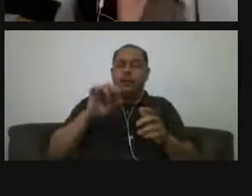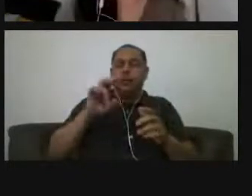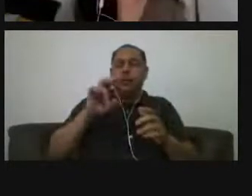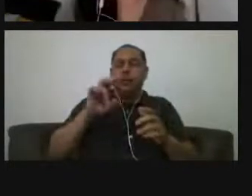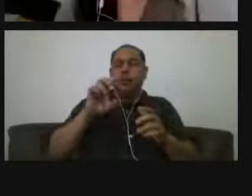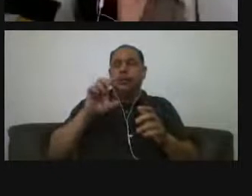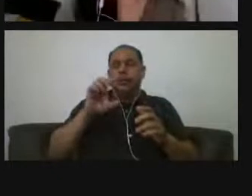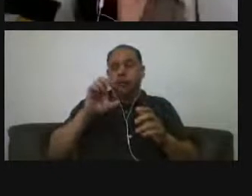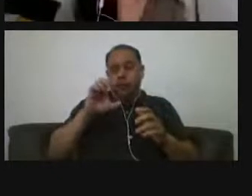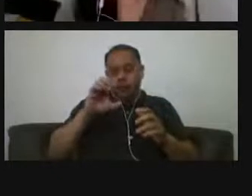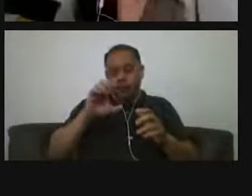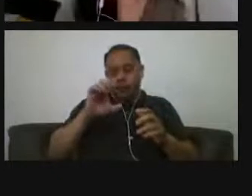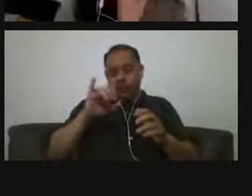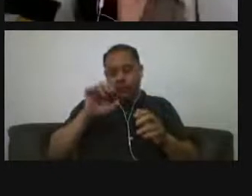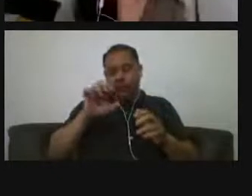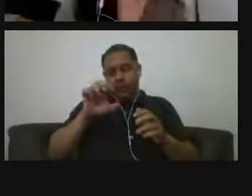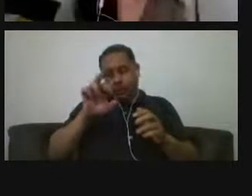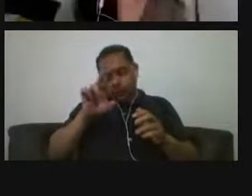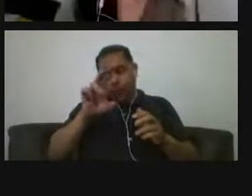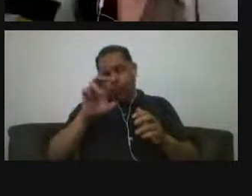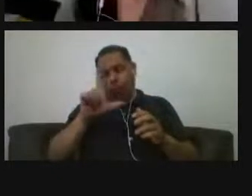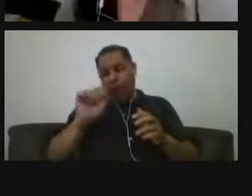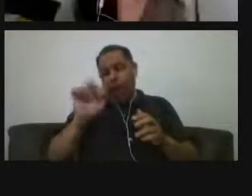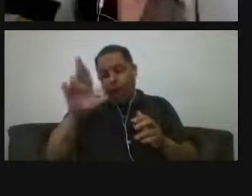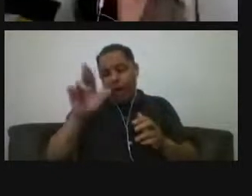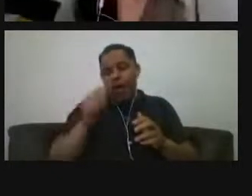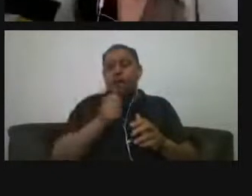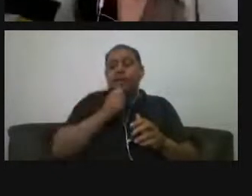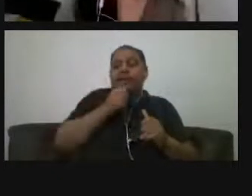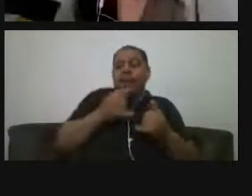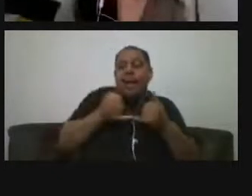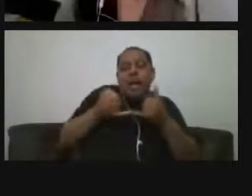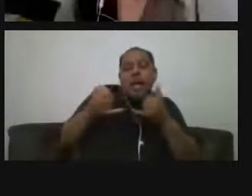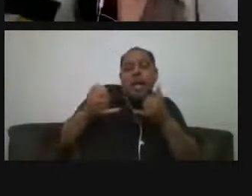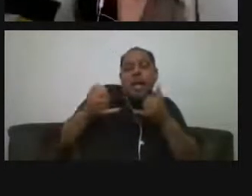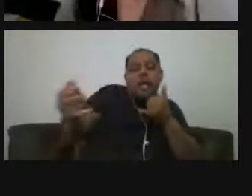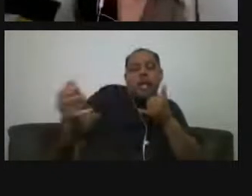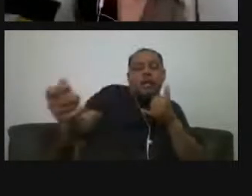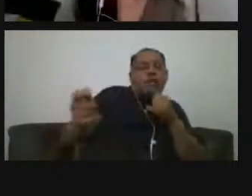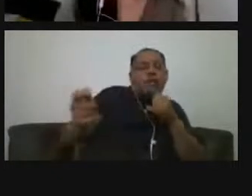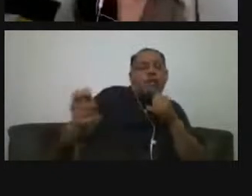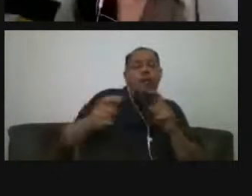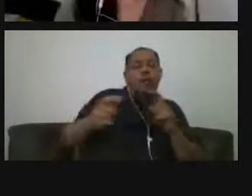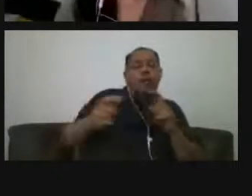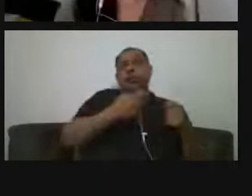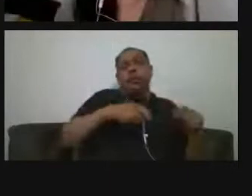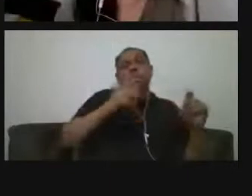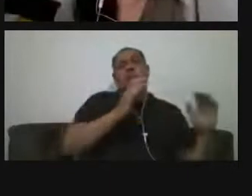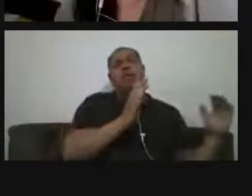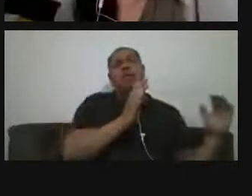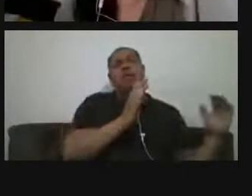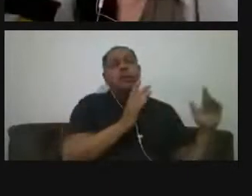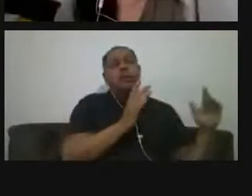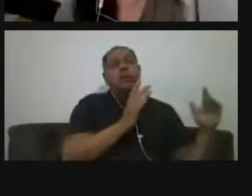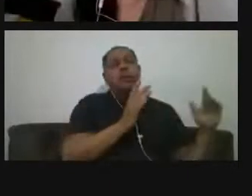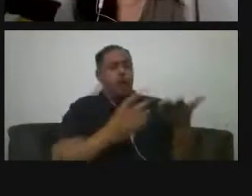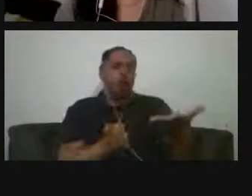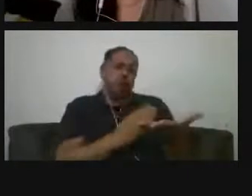linearidade que a gente não tem que chegar no fim da nossa leitura, da nossa escolha e sentir que a gente